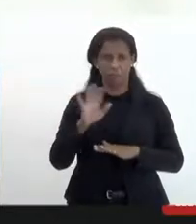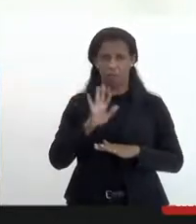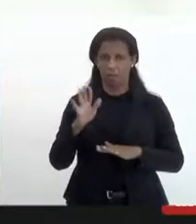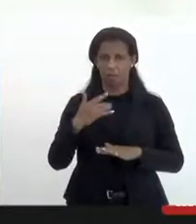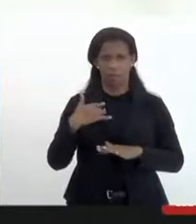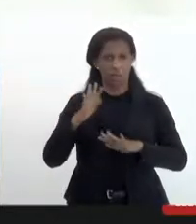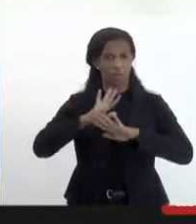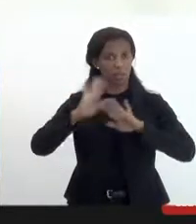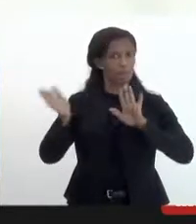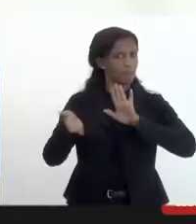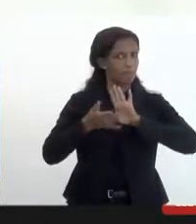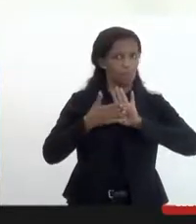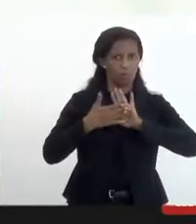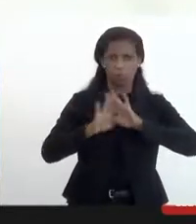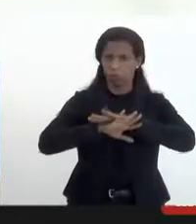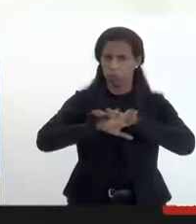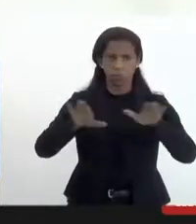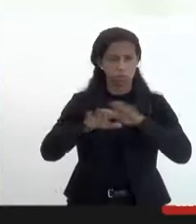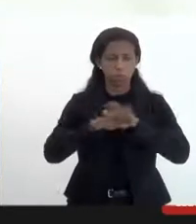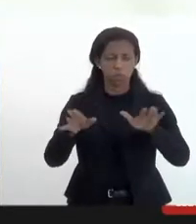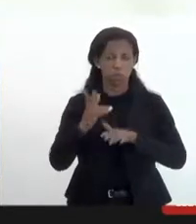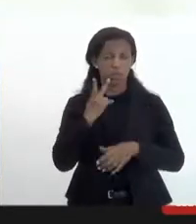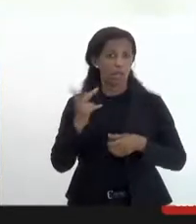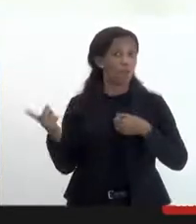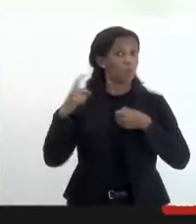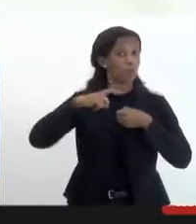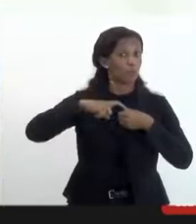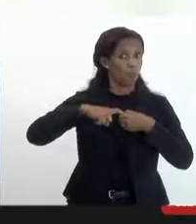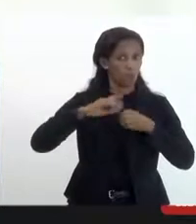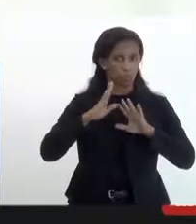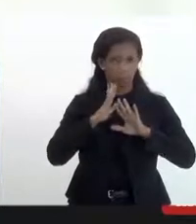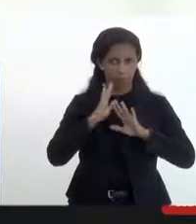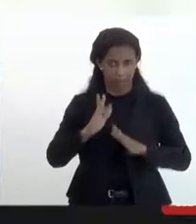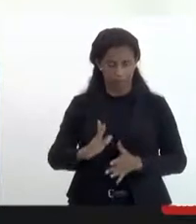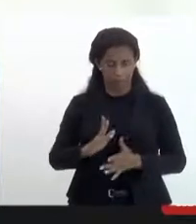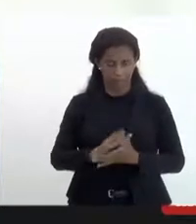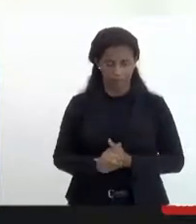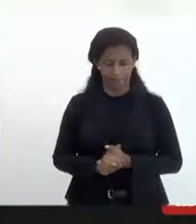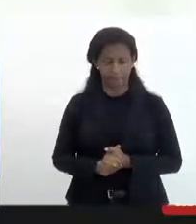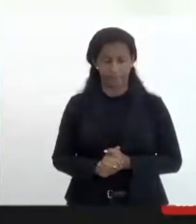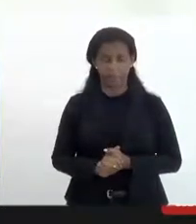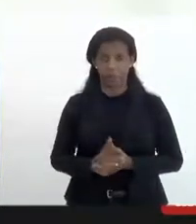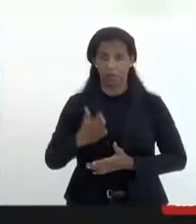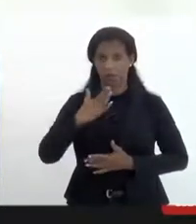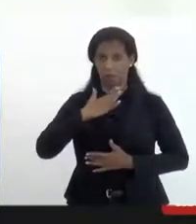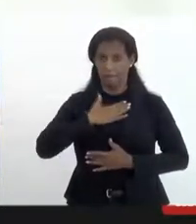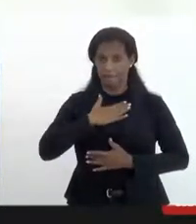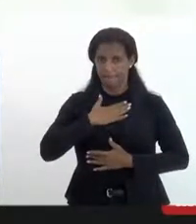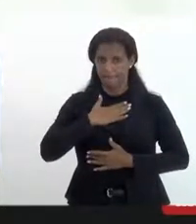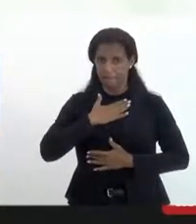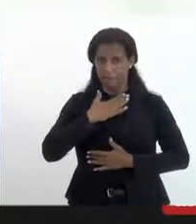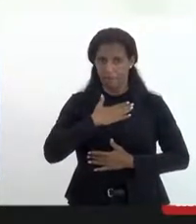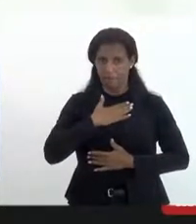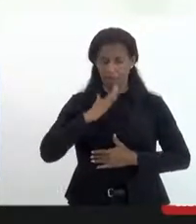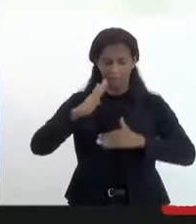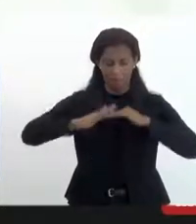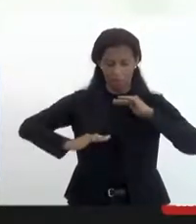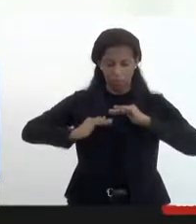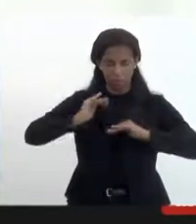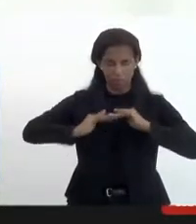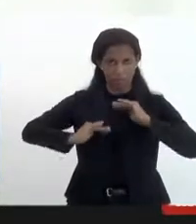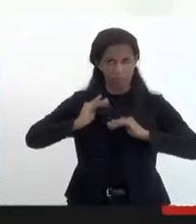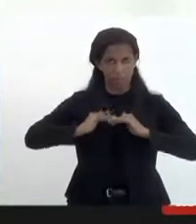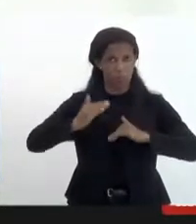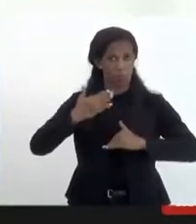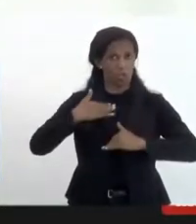Nem iria lhe propor. Eu volto a dizer. Eu falo da minha profissão, não sei da profissão de cada deputado. Eu sou